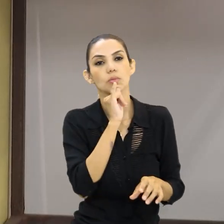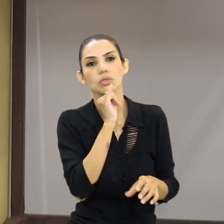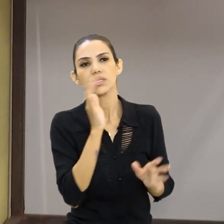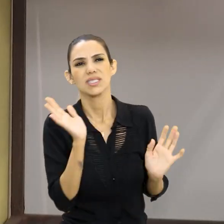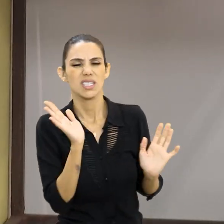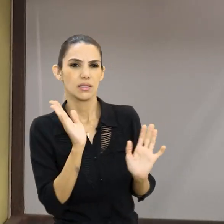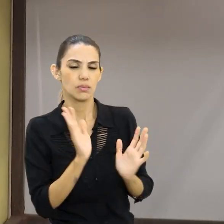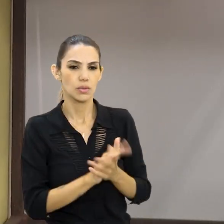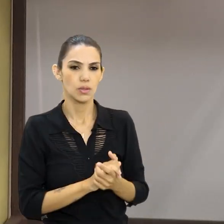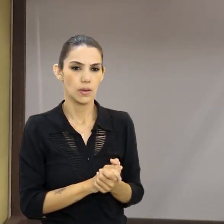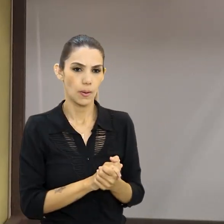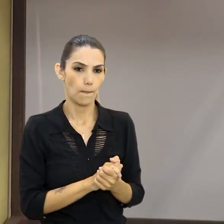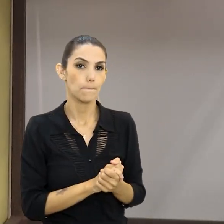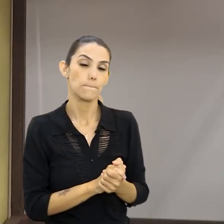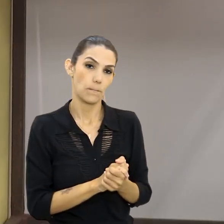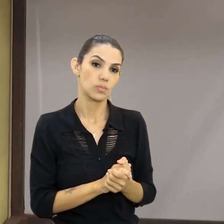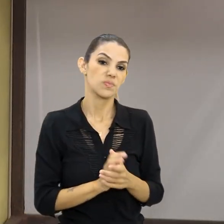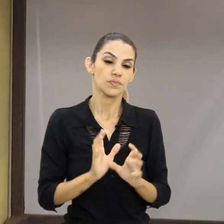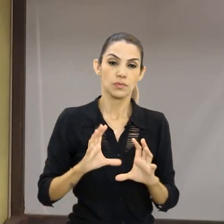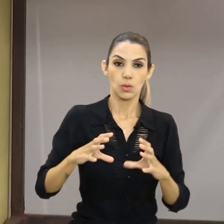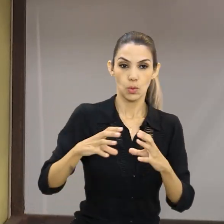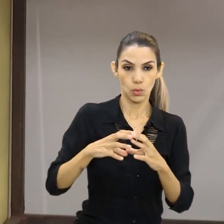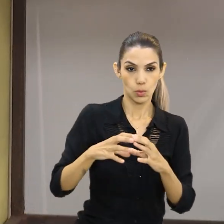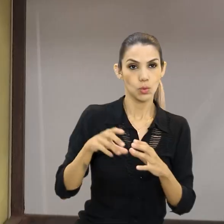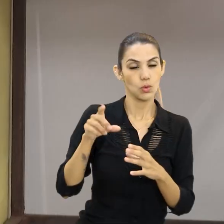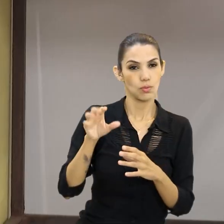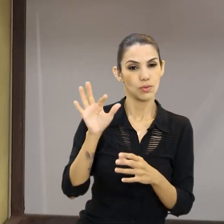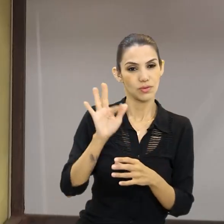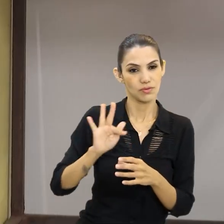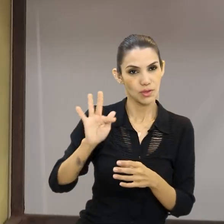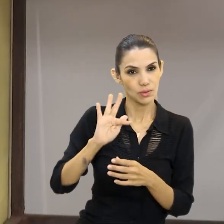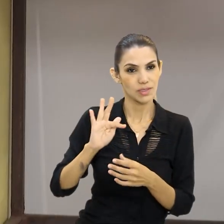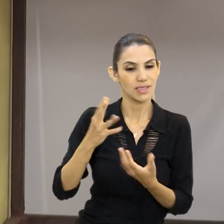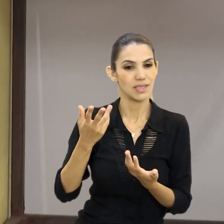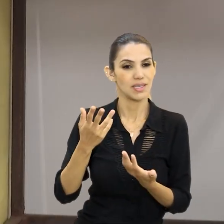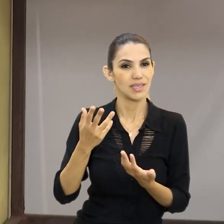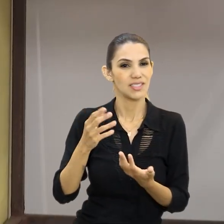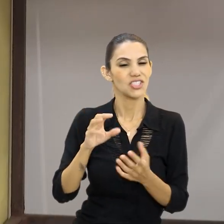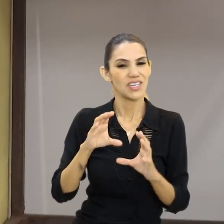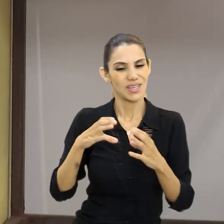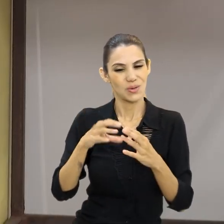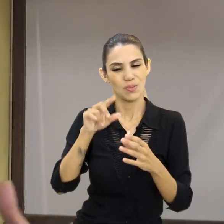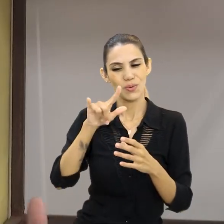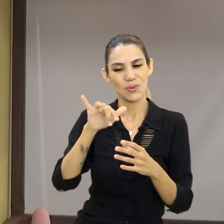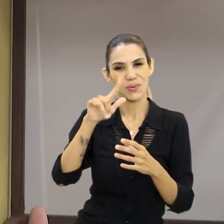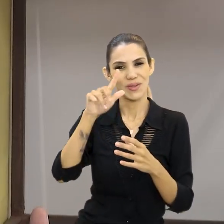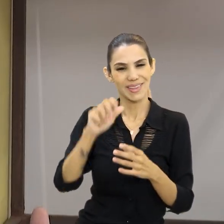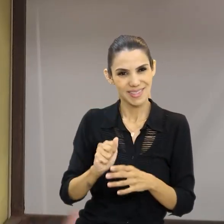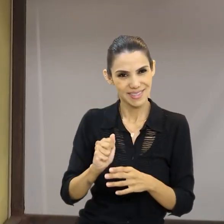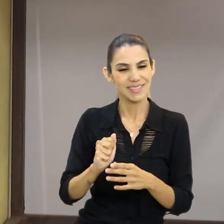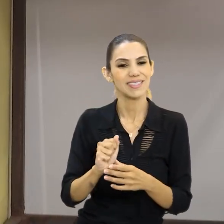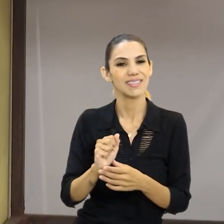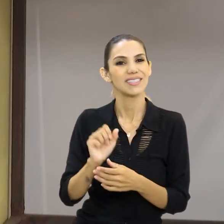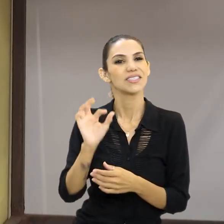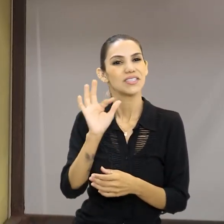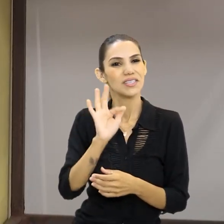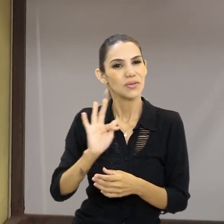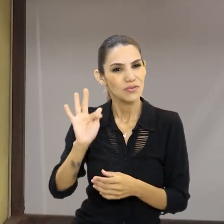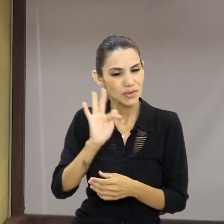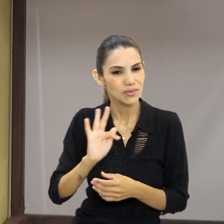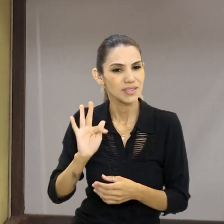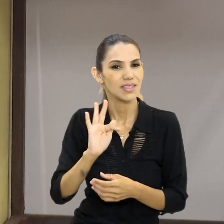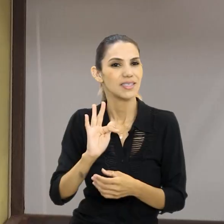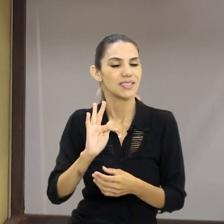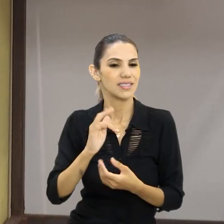que a nossa Liga de Farmácia Veterinária, diga-se de passagem, é a primeira liga acadêmica do Brasil que atua